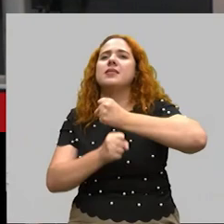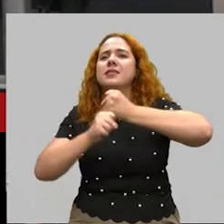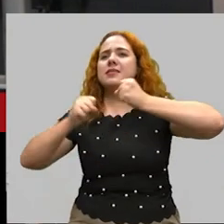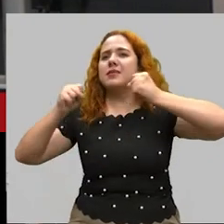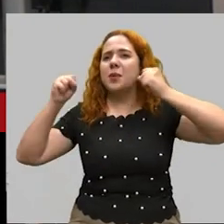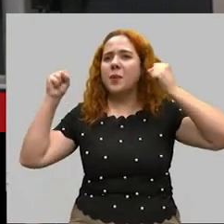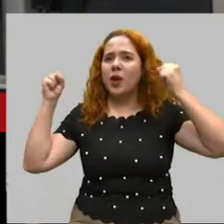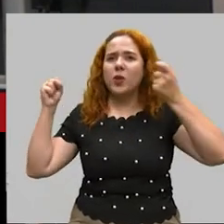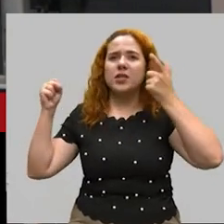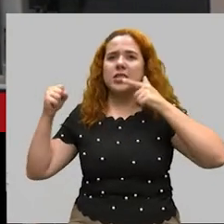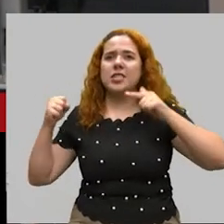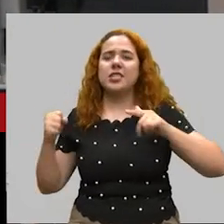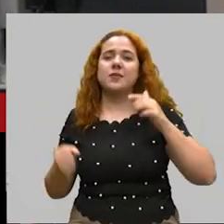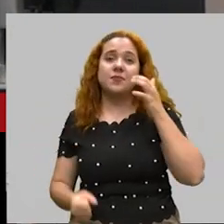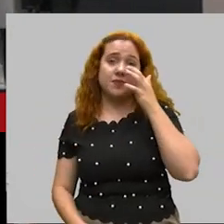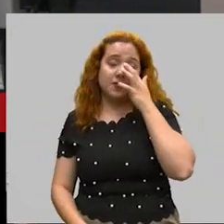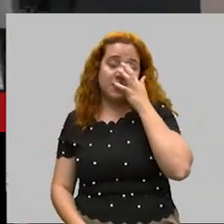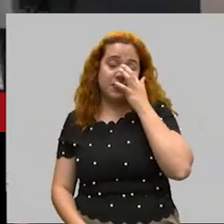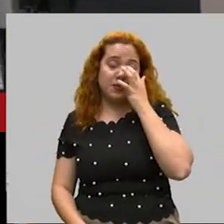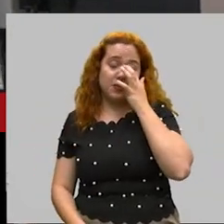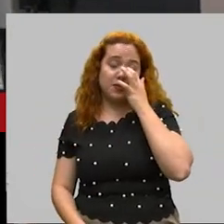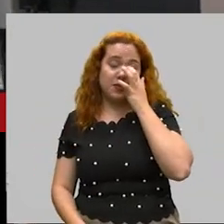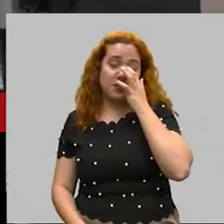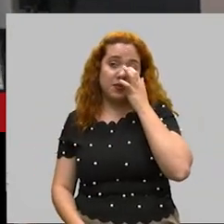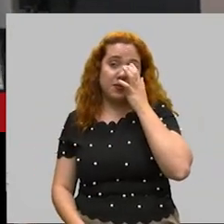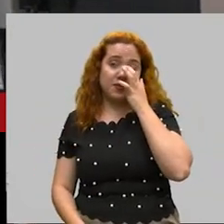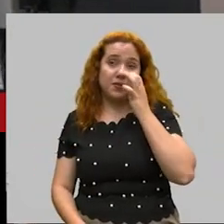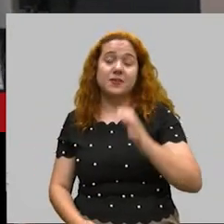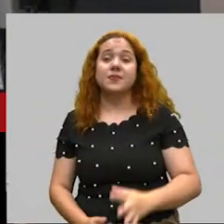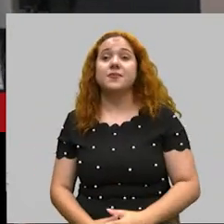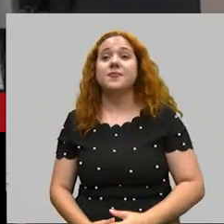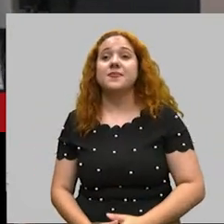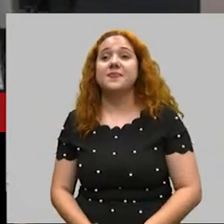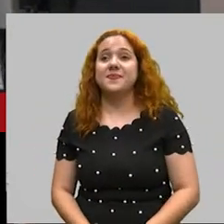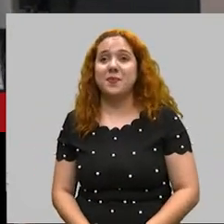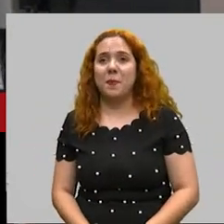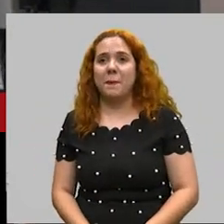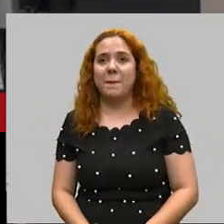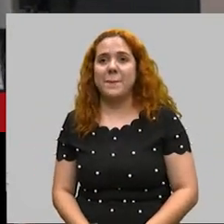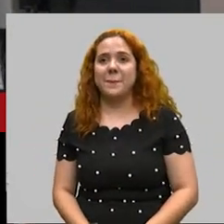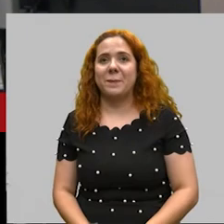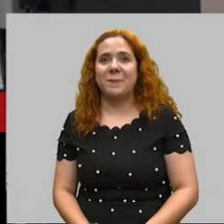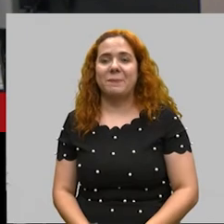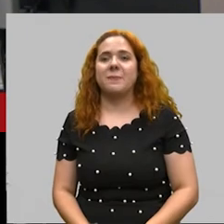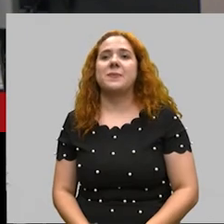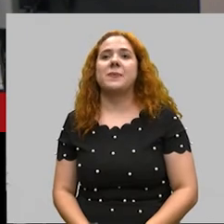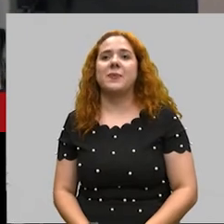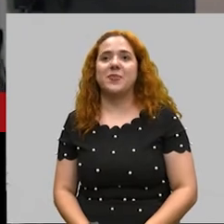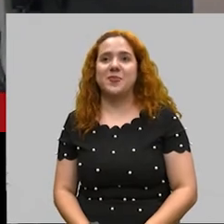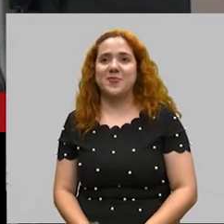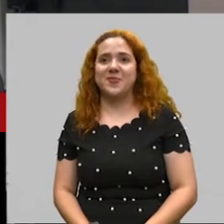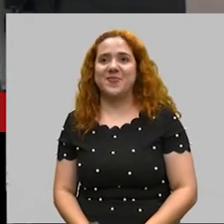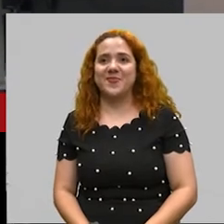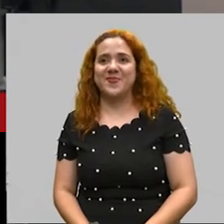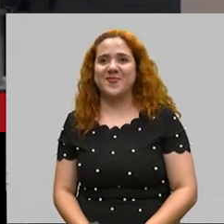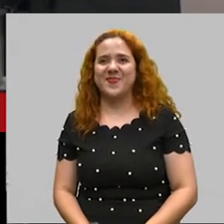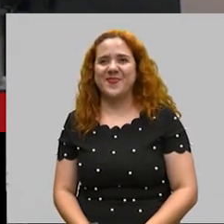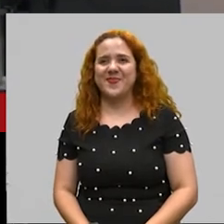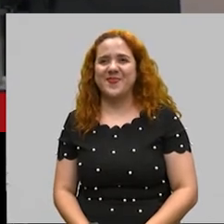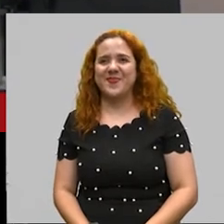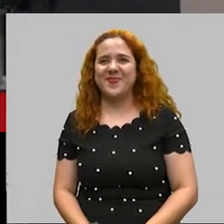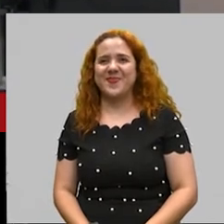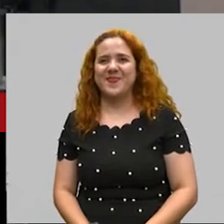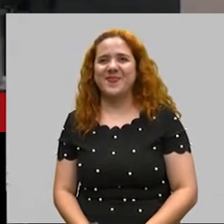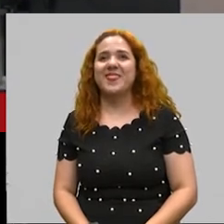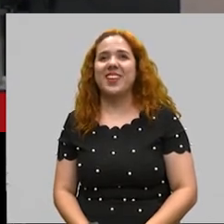boa vamos vamos lá então a gente vai rapidamente assim vamos tentar